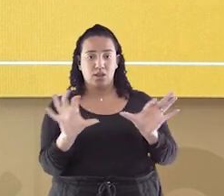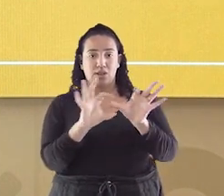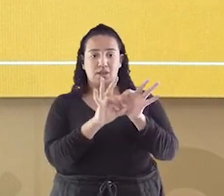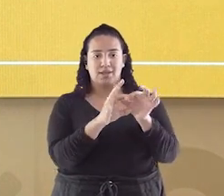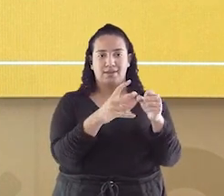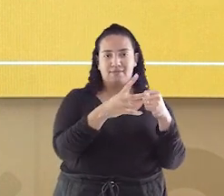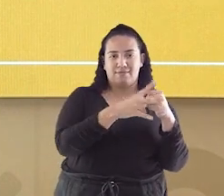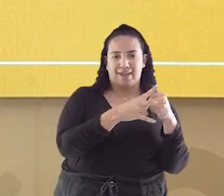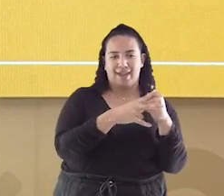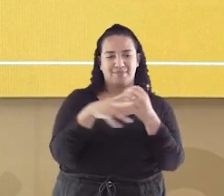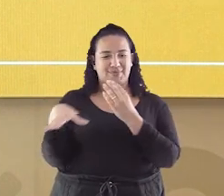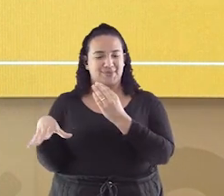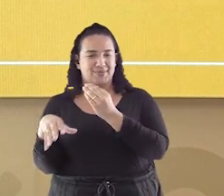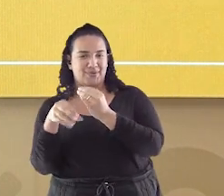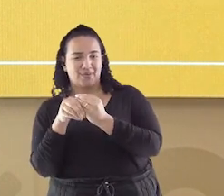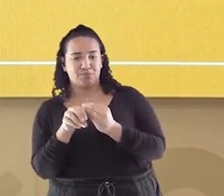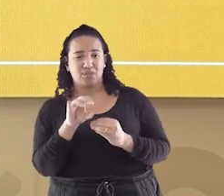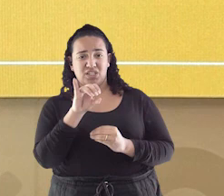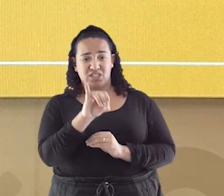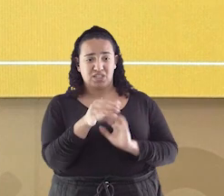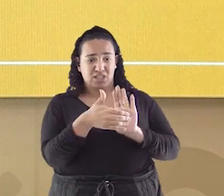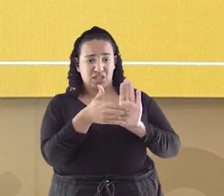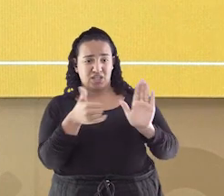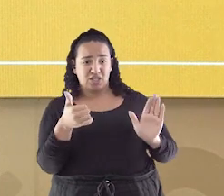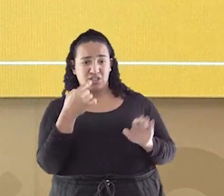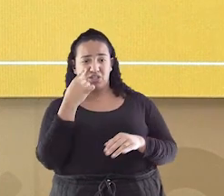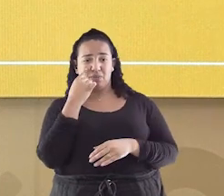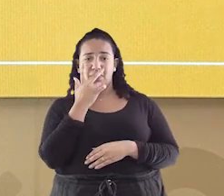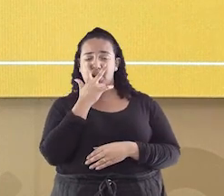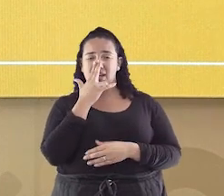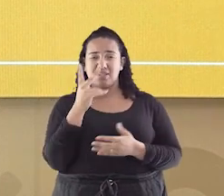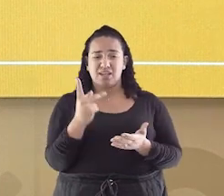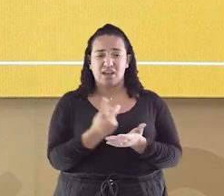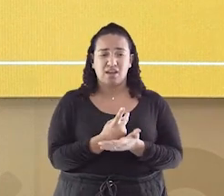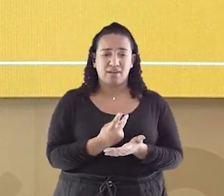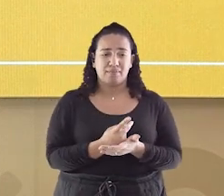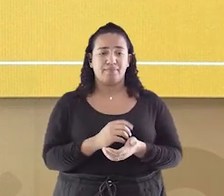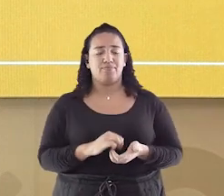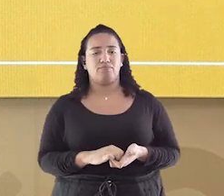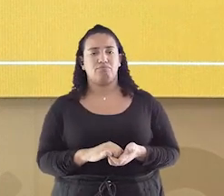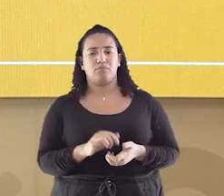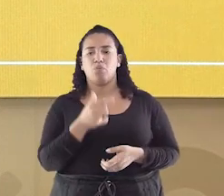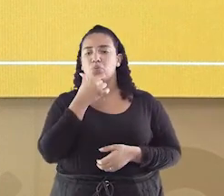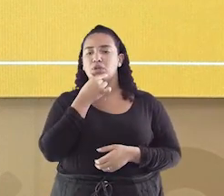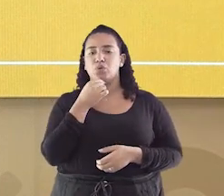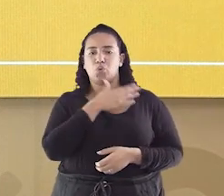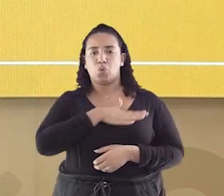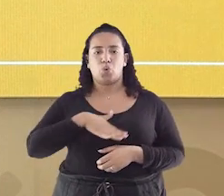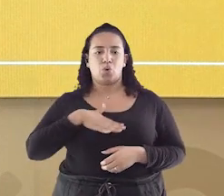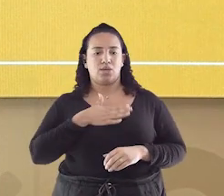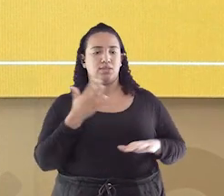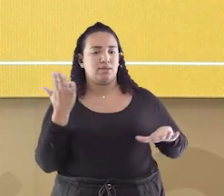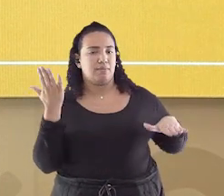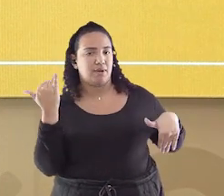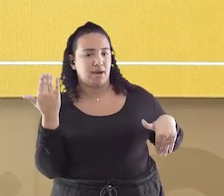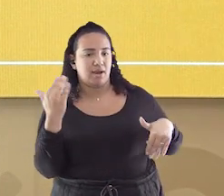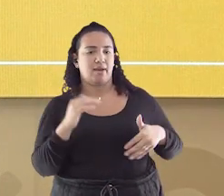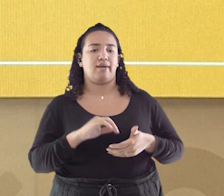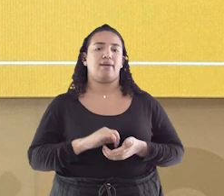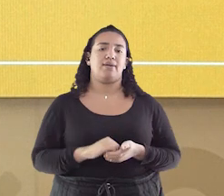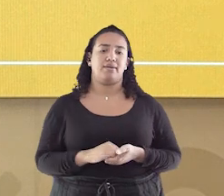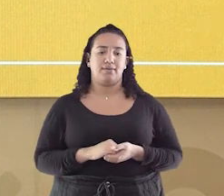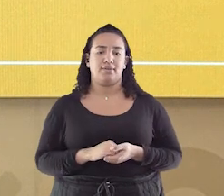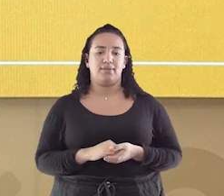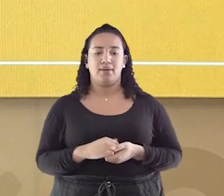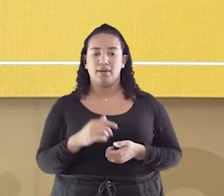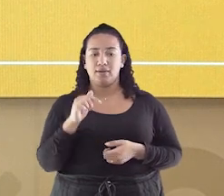essas preposições, as frases ficam erradas e sem muito sentido. Observe. João gosta praia. Sônia está